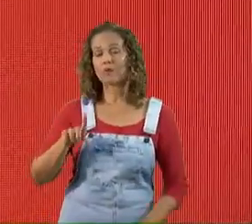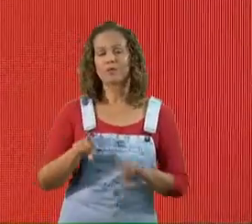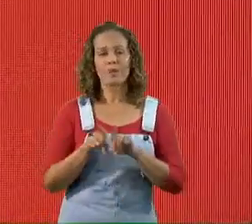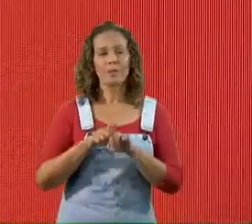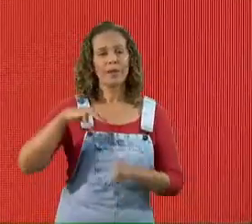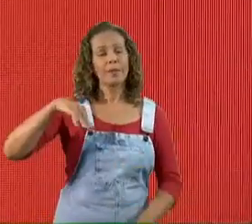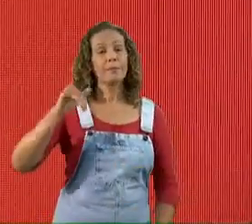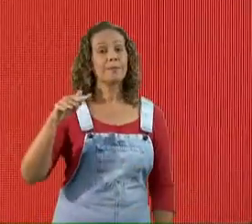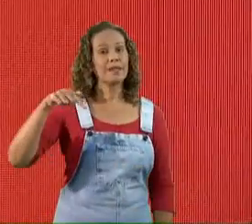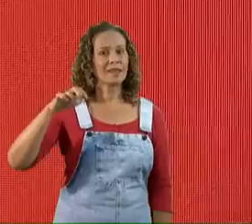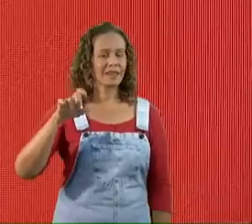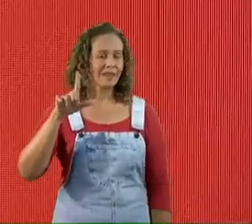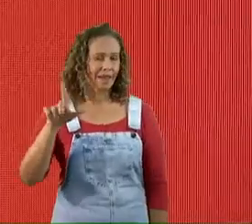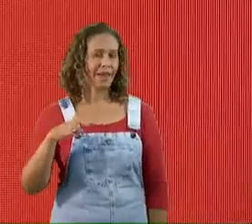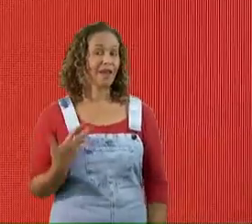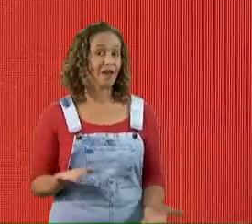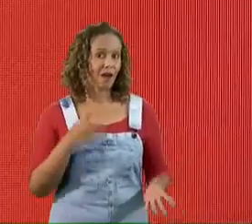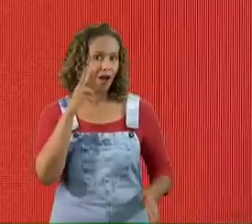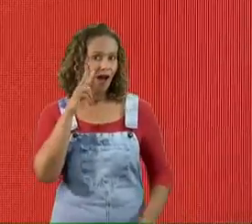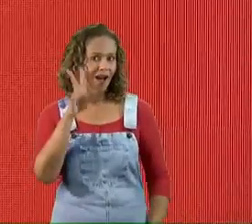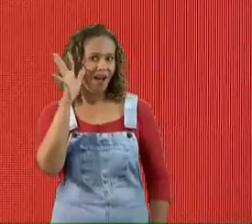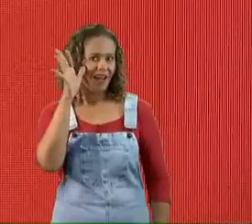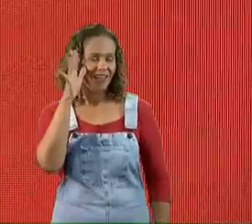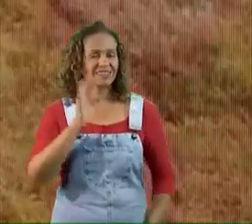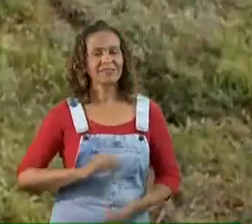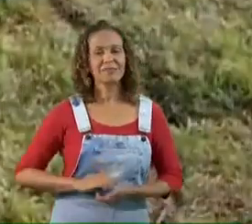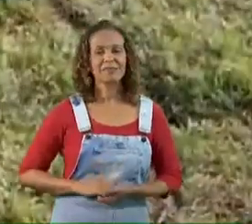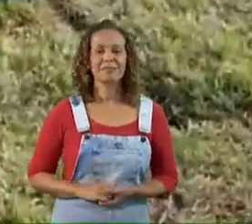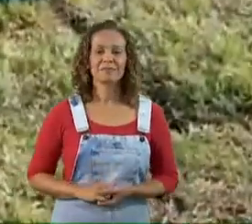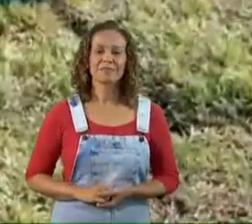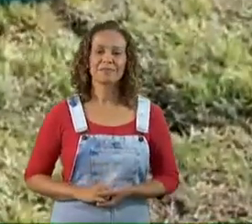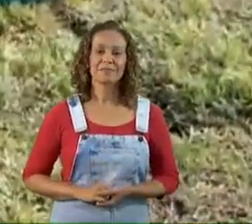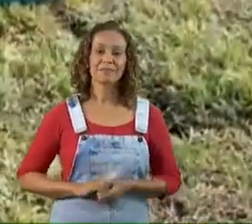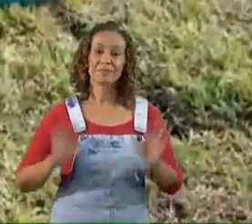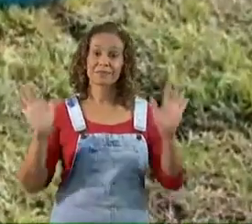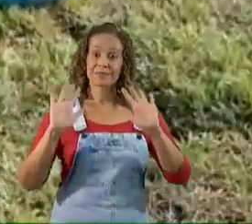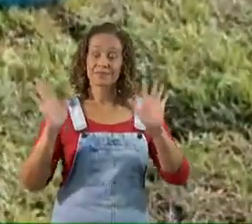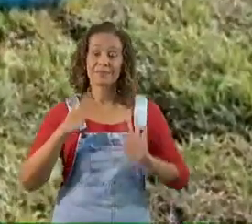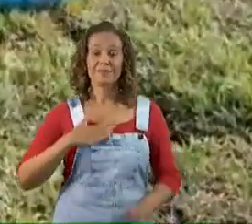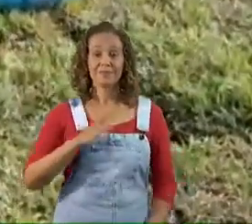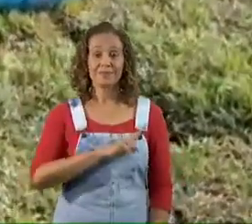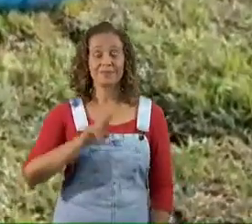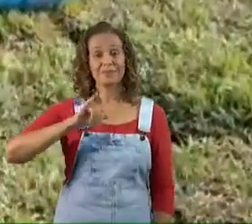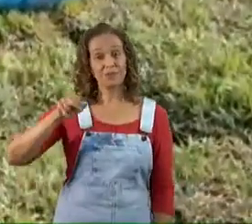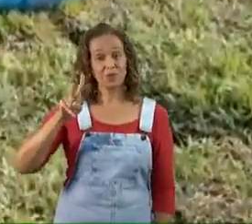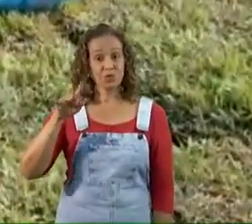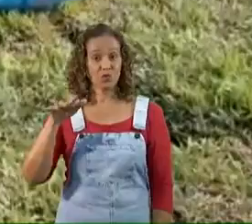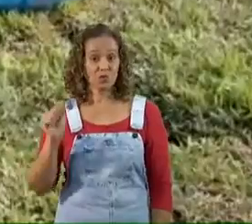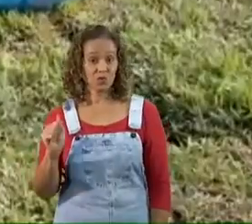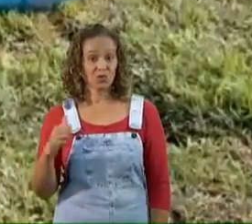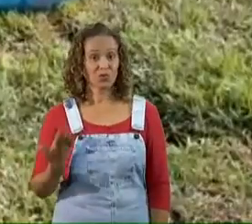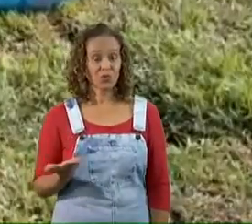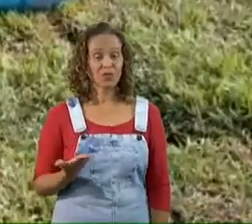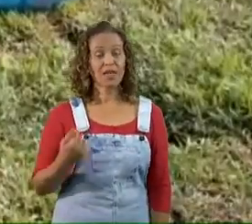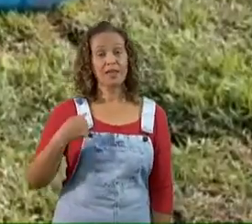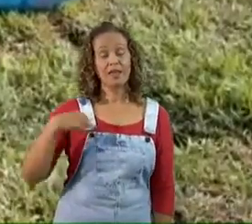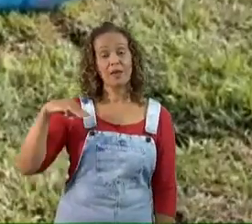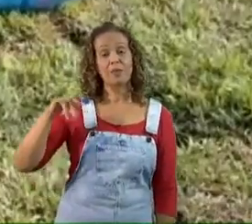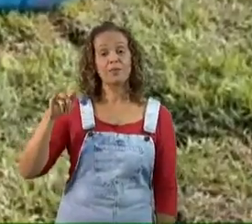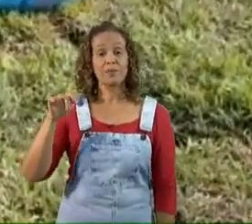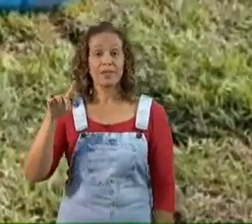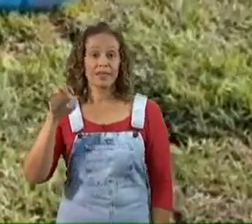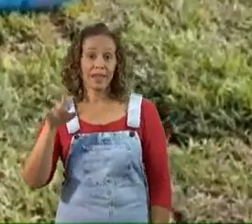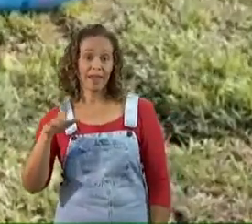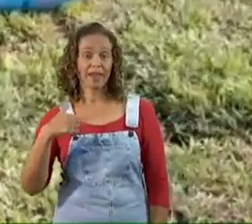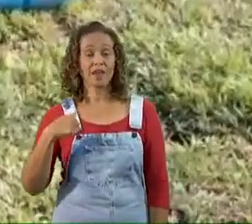dele de estimação. Olha só, crianças. Olá, o meu nome é Júlia. O meu nome é Miguel. O meu